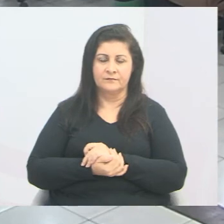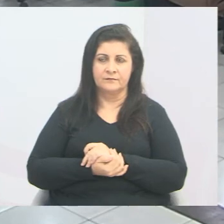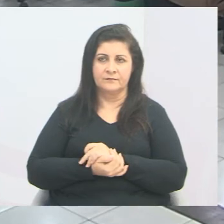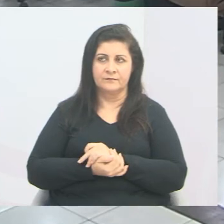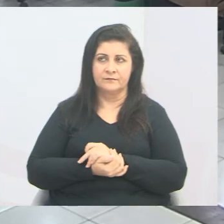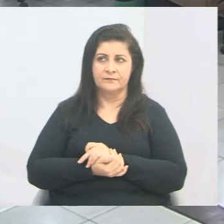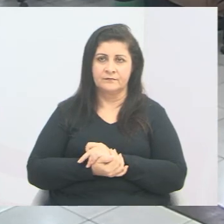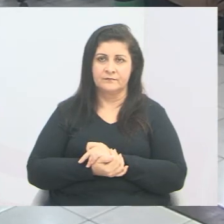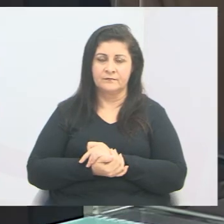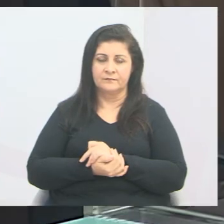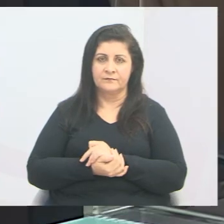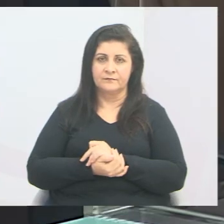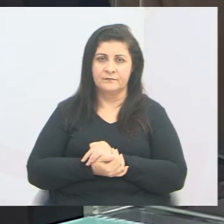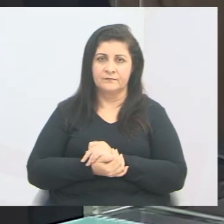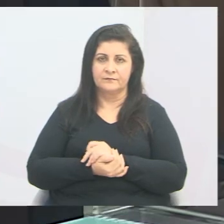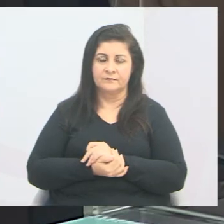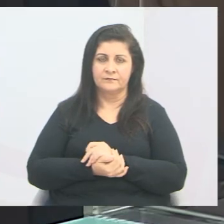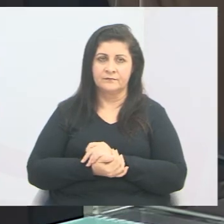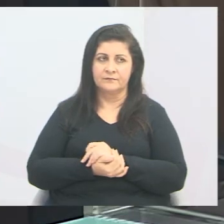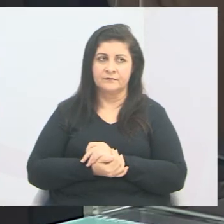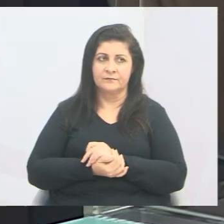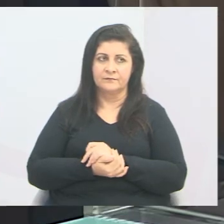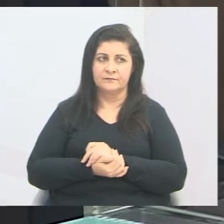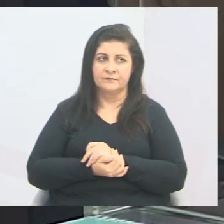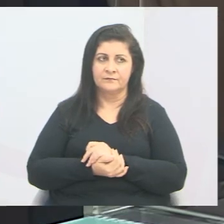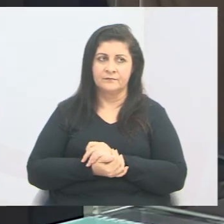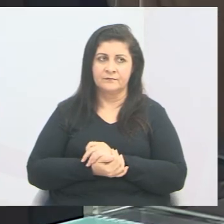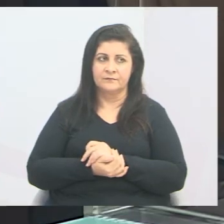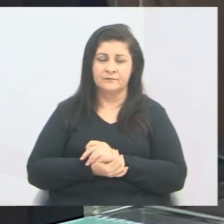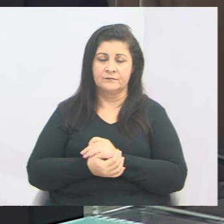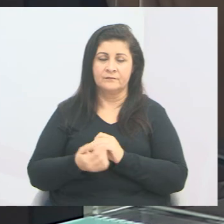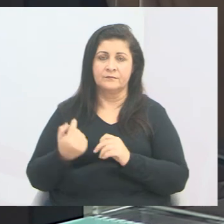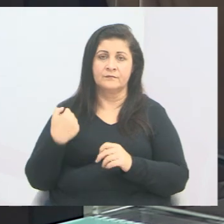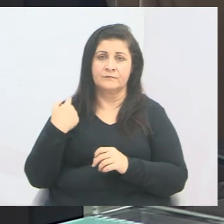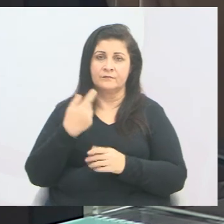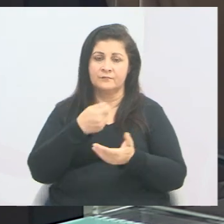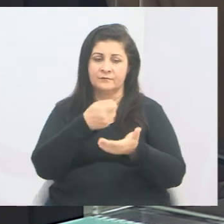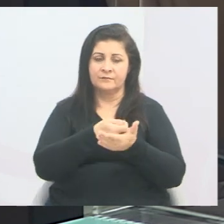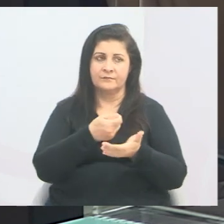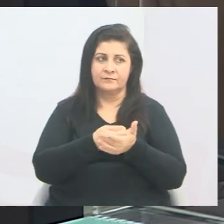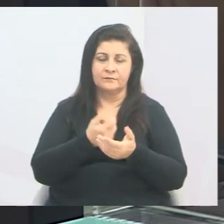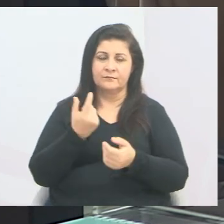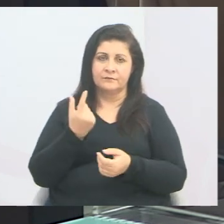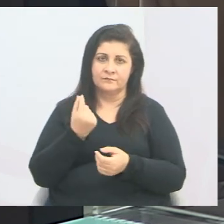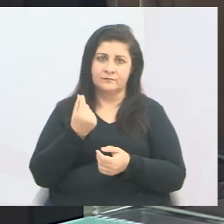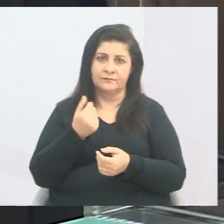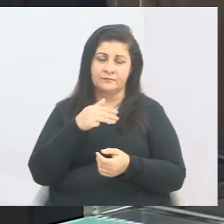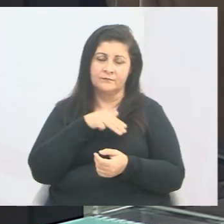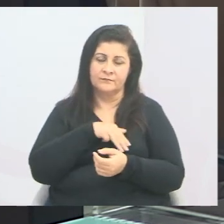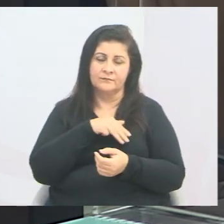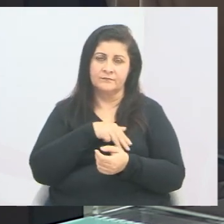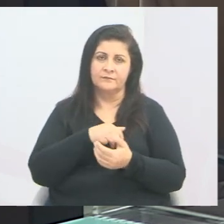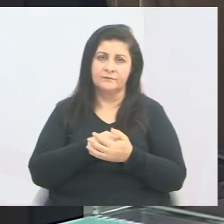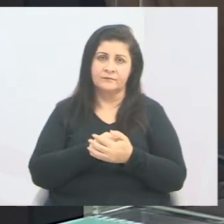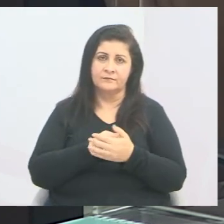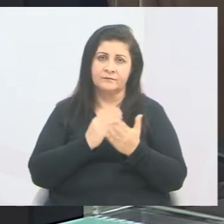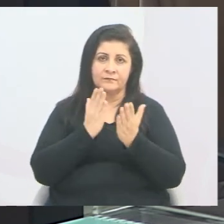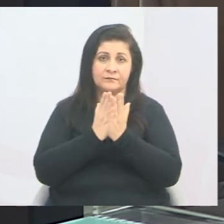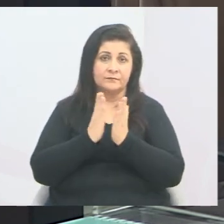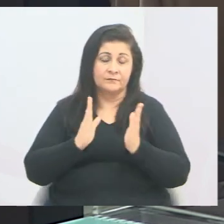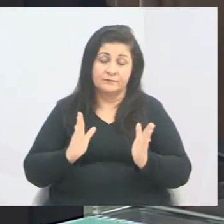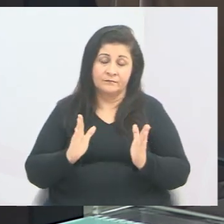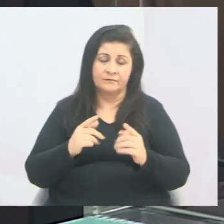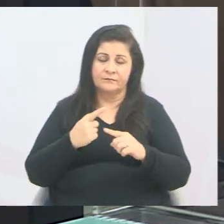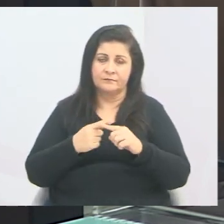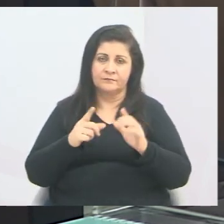Então, baseado nisso, a nossa folha de pagamento, então, está basicamente congelada por força